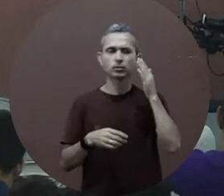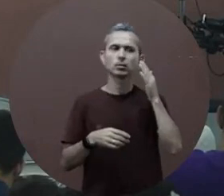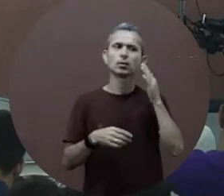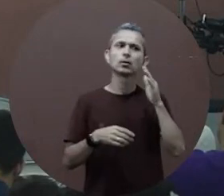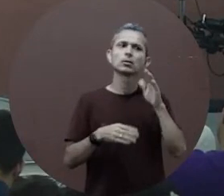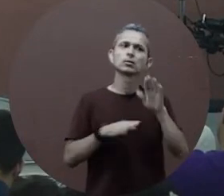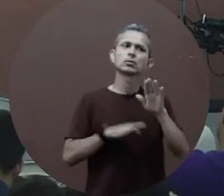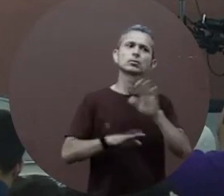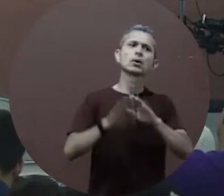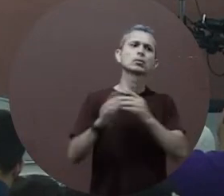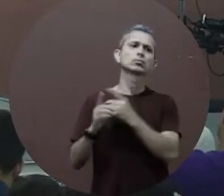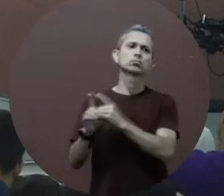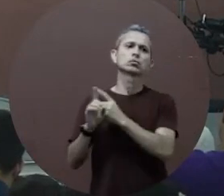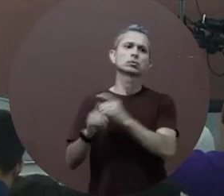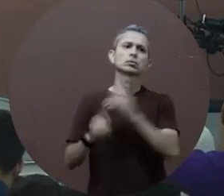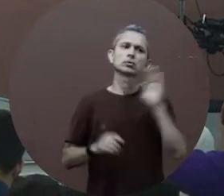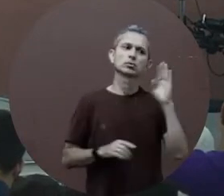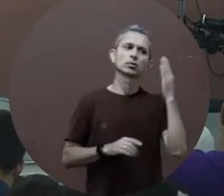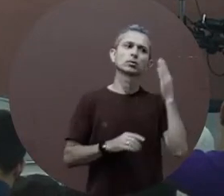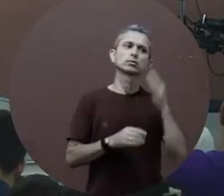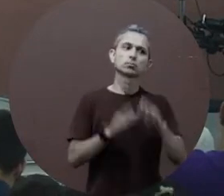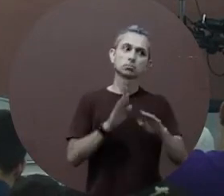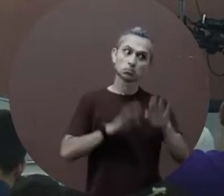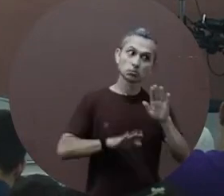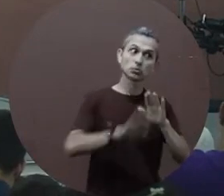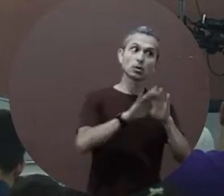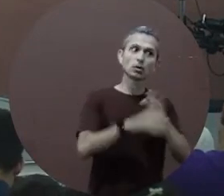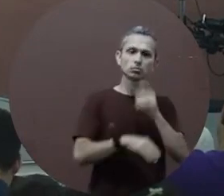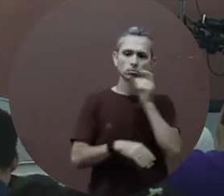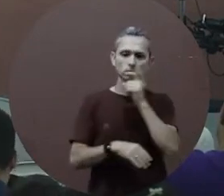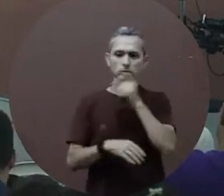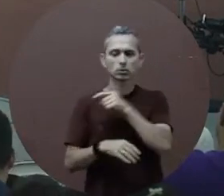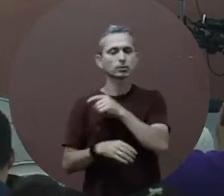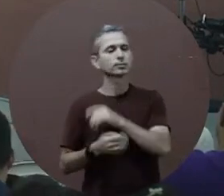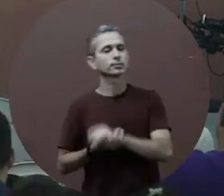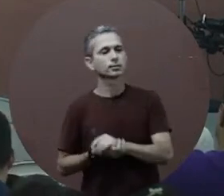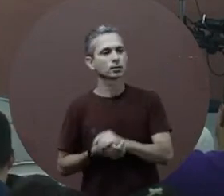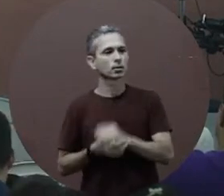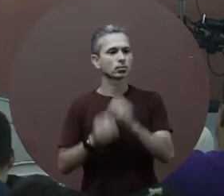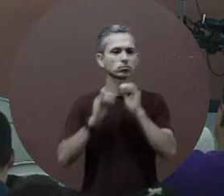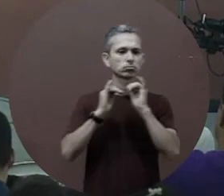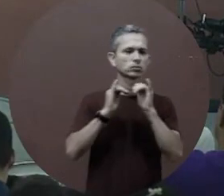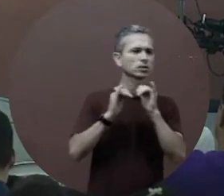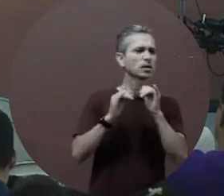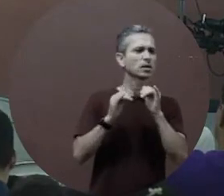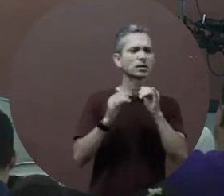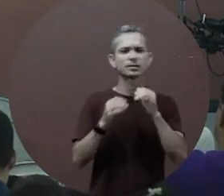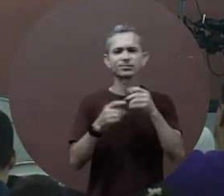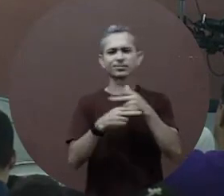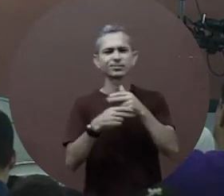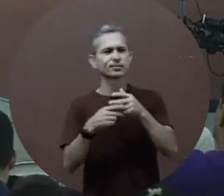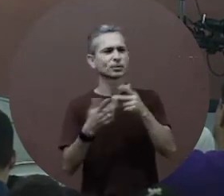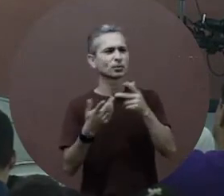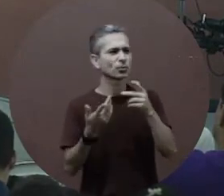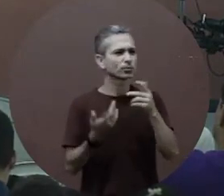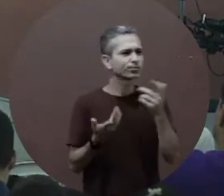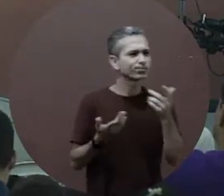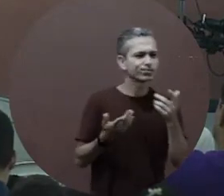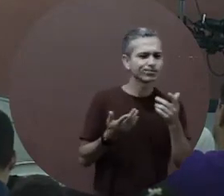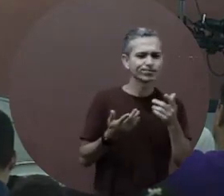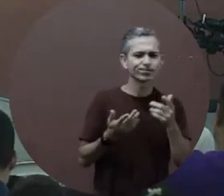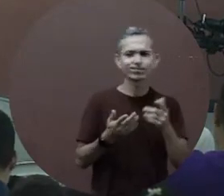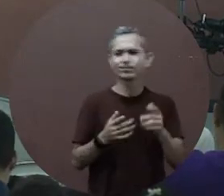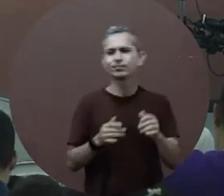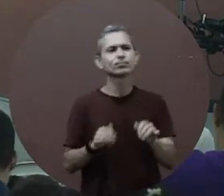Cuidado com doutrina falsa. Cuidado com internet, com um bocado de bobagem lá, e você alimentando a sua cabeça com bobagem.